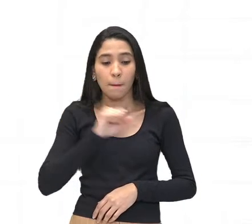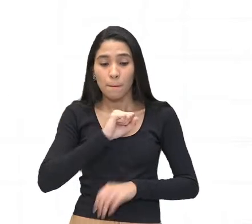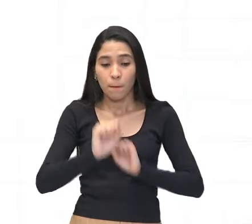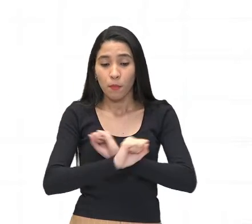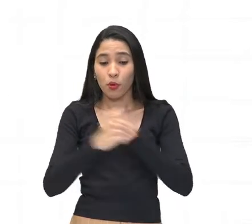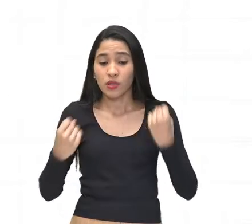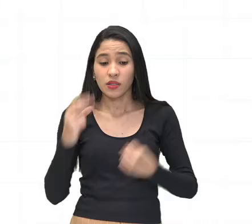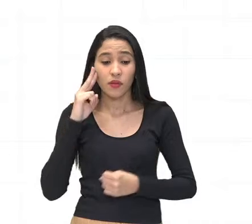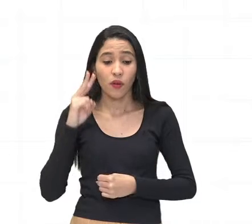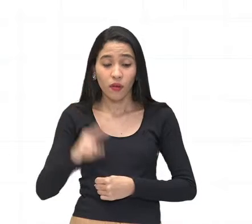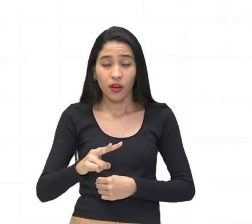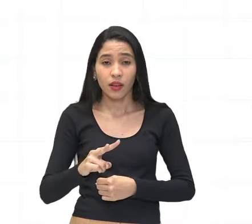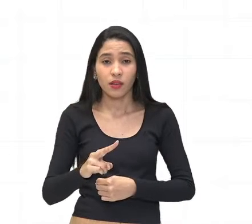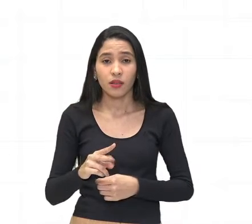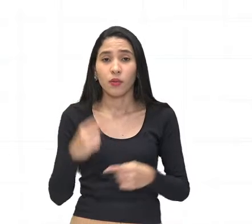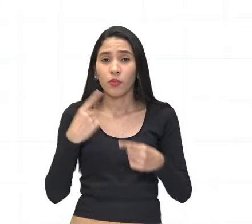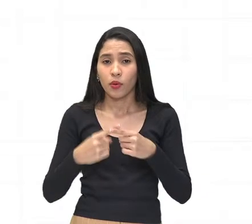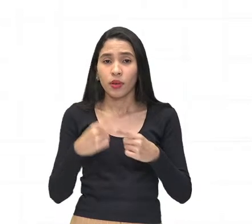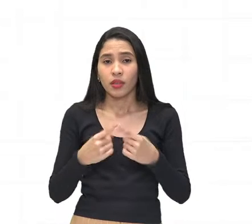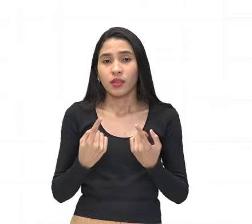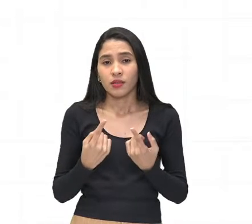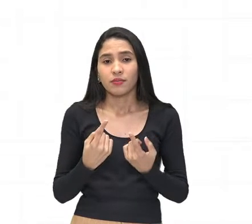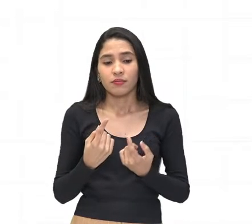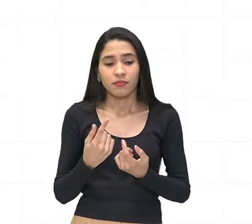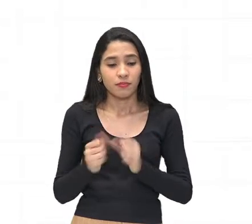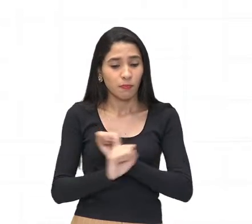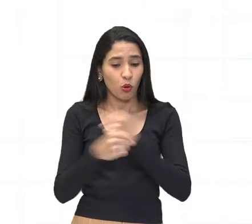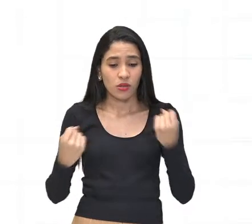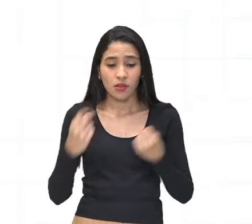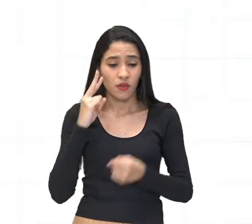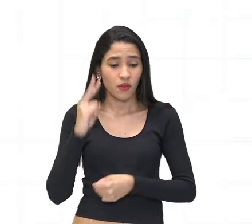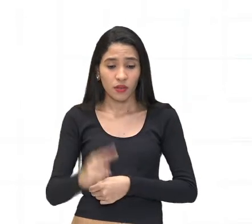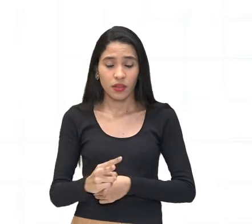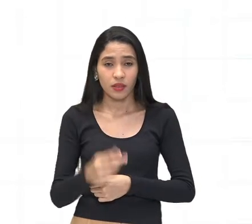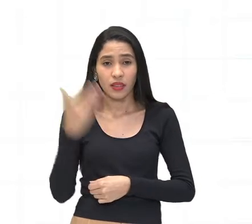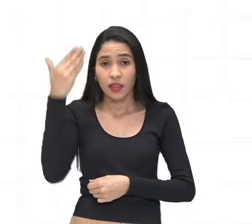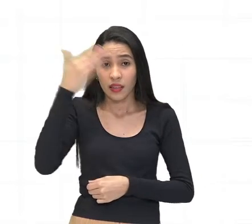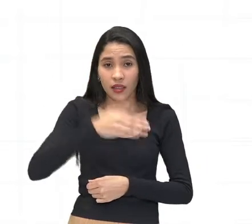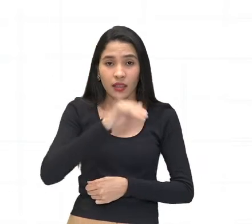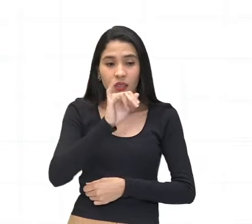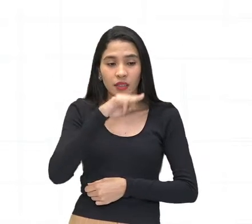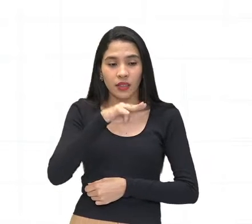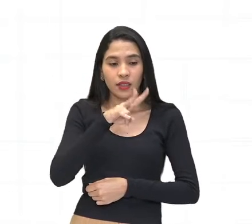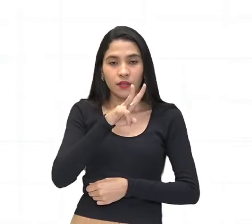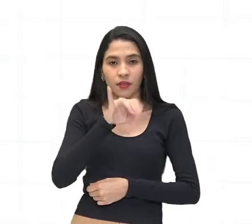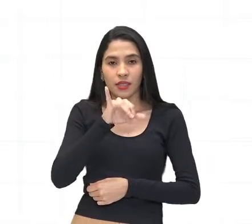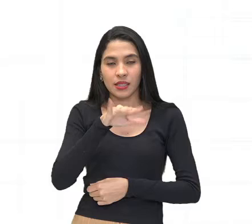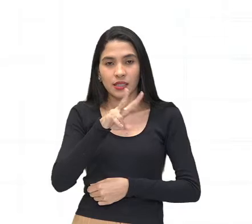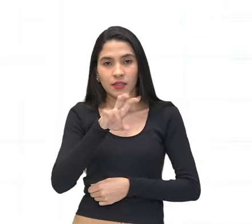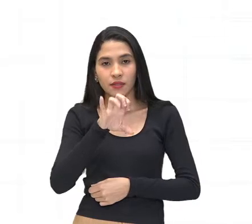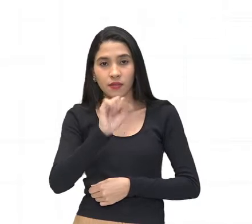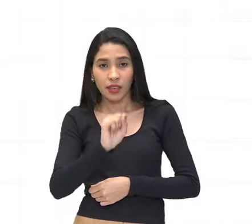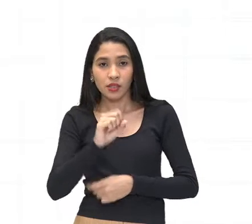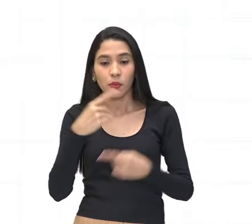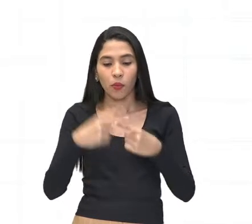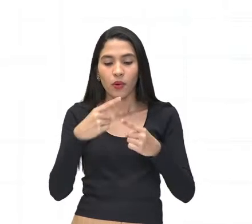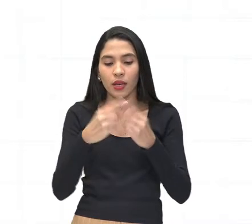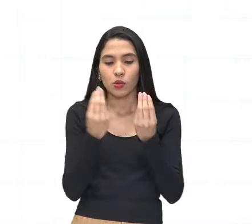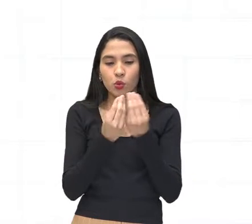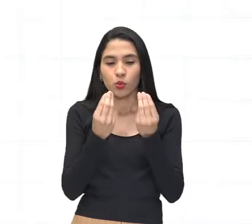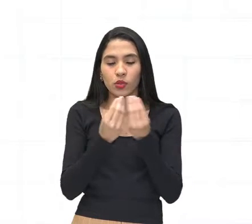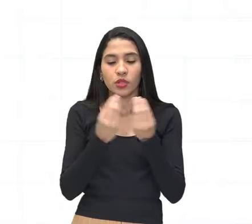enxergar algo, a gente fala isso, a gente usa esse termo, invisíveis a olho nu. Então, ele é matéria,